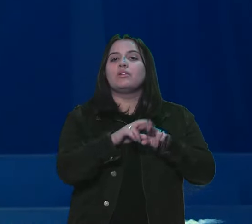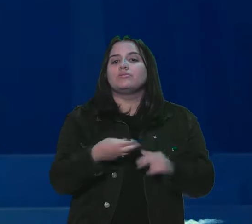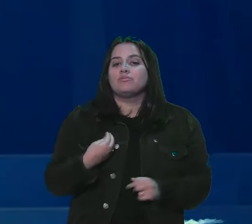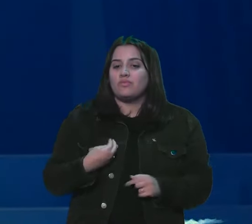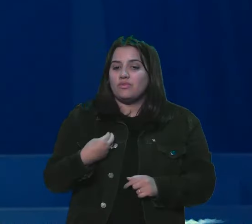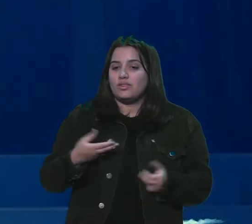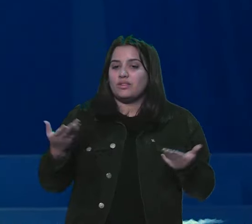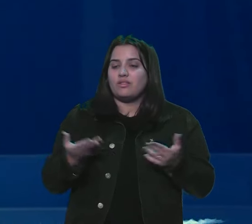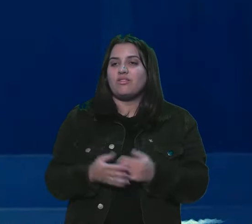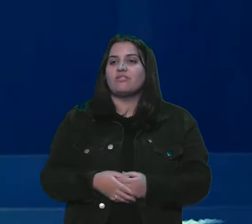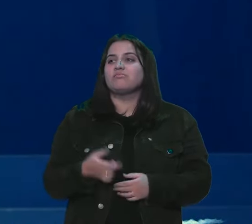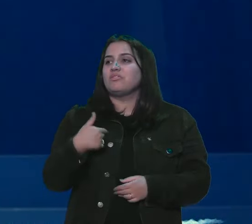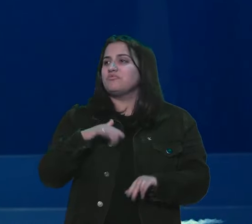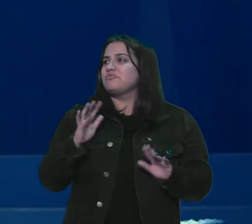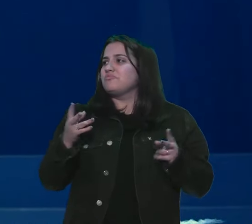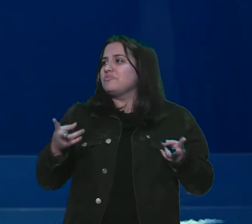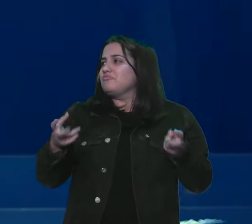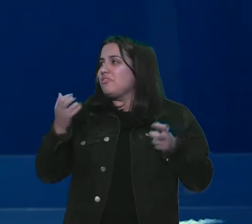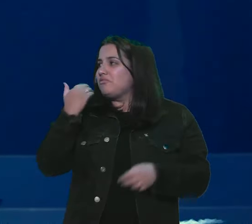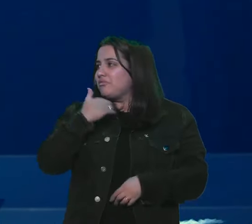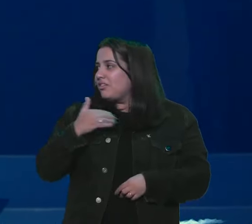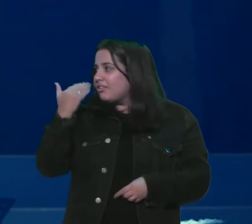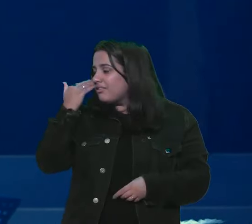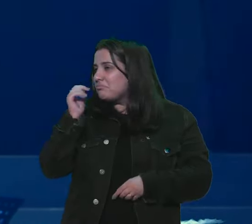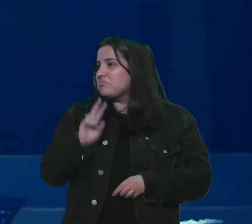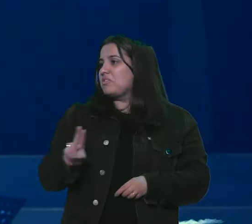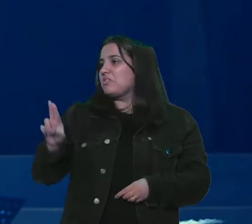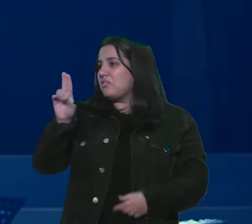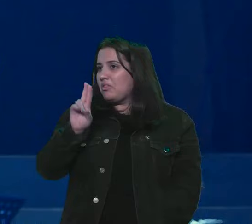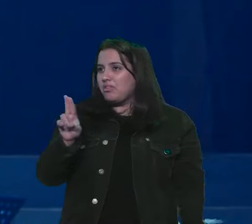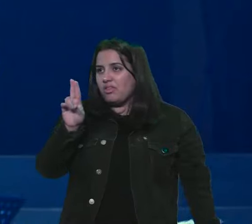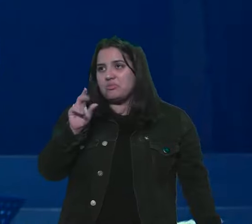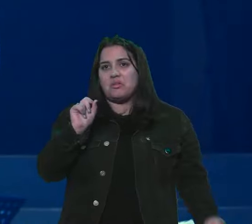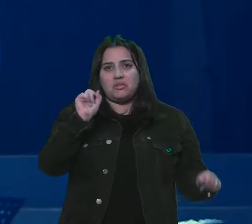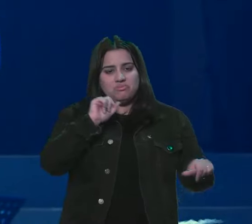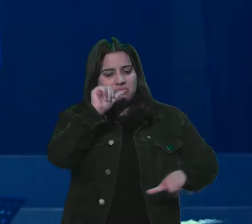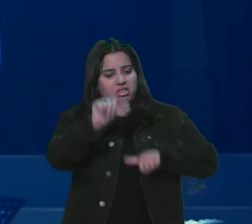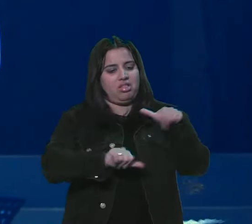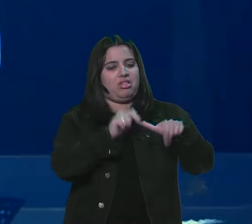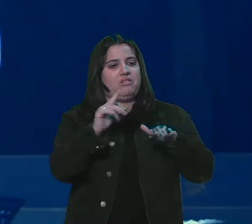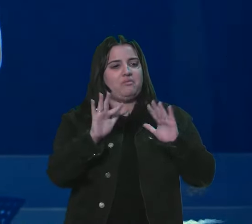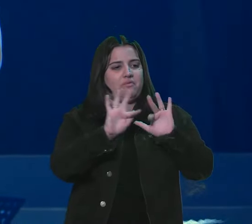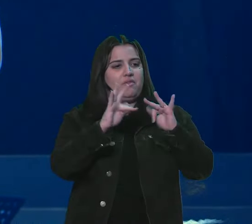Eu já vi adolescentes sendo usados por Deus para transformar a casa inteira.